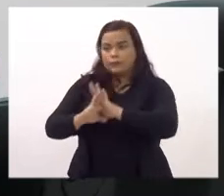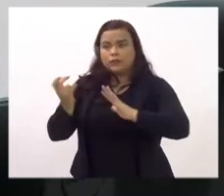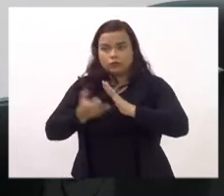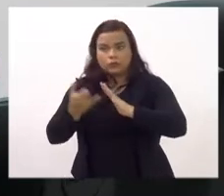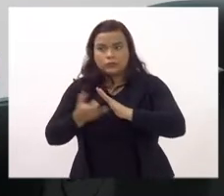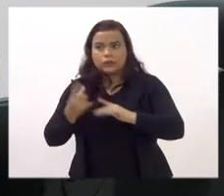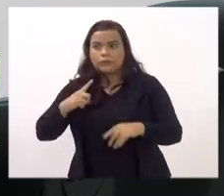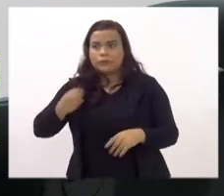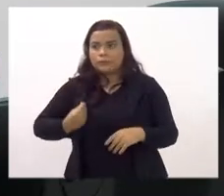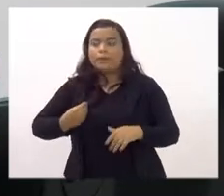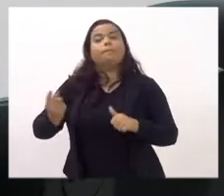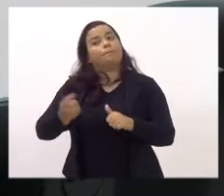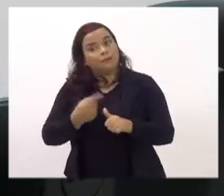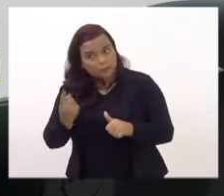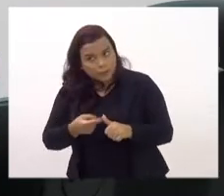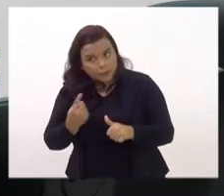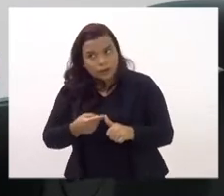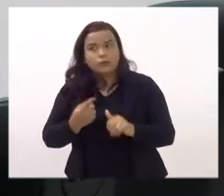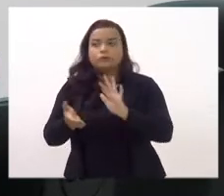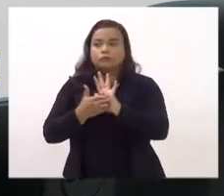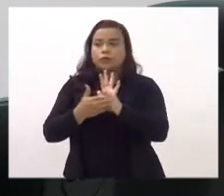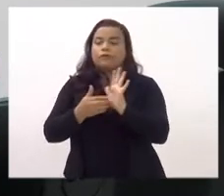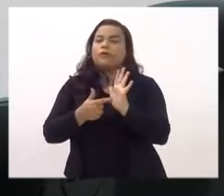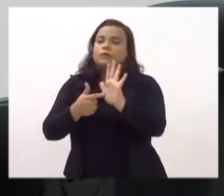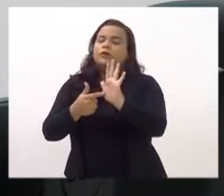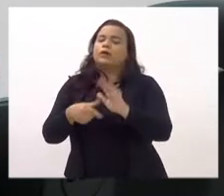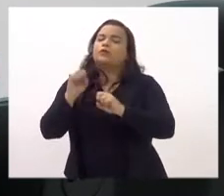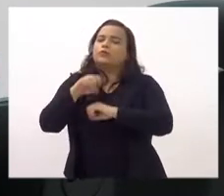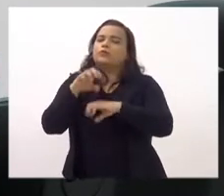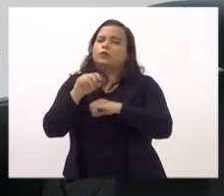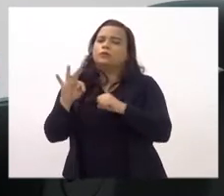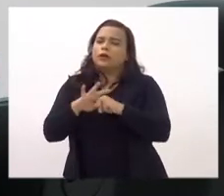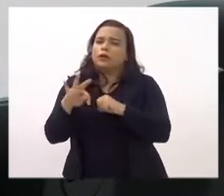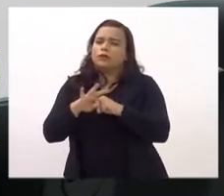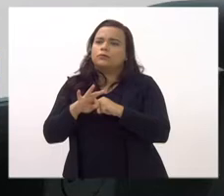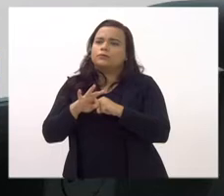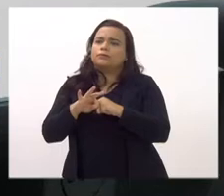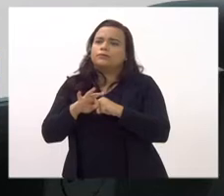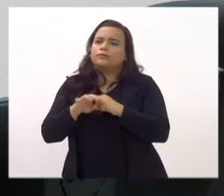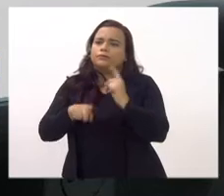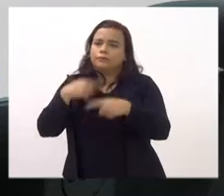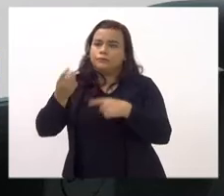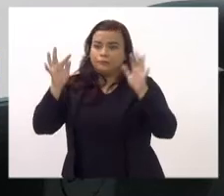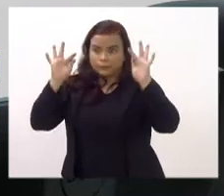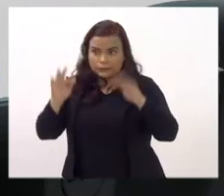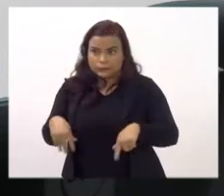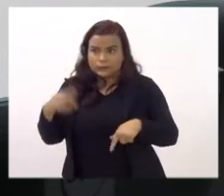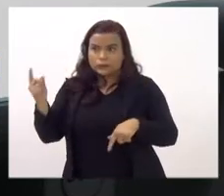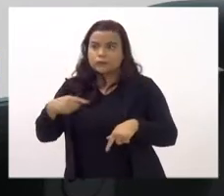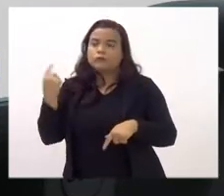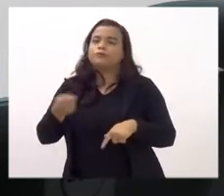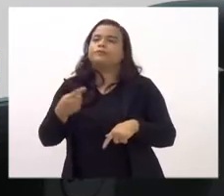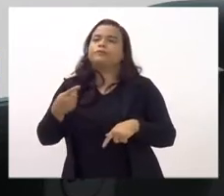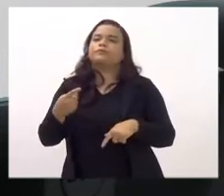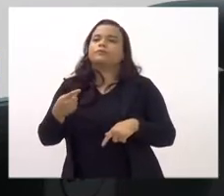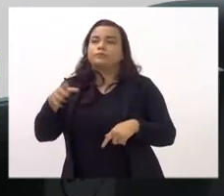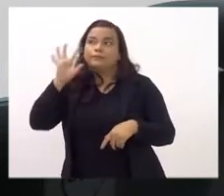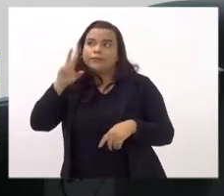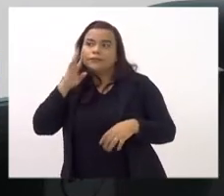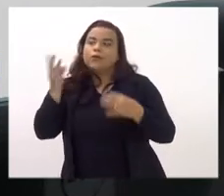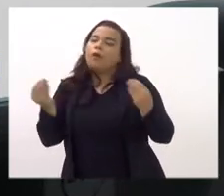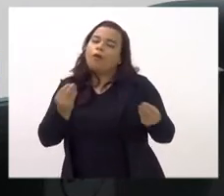instituições que oferecem a educação técnica, para que a gente, ao final, possa se colocar e pensar o